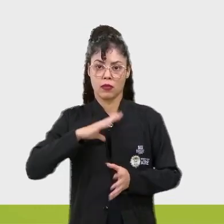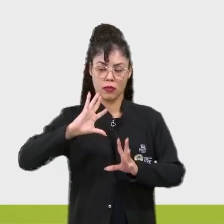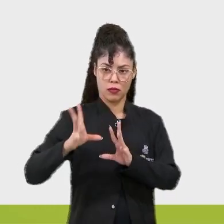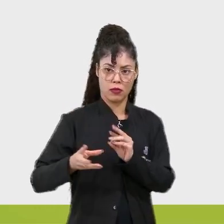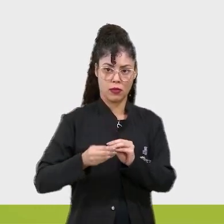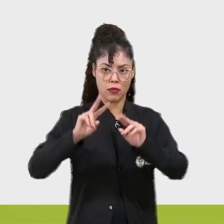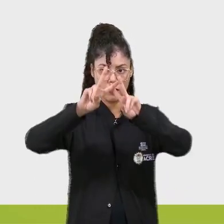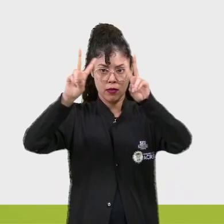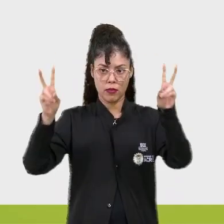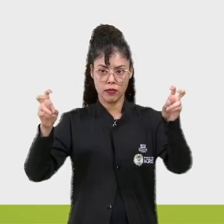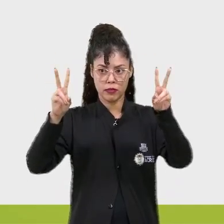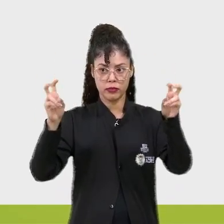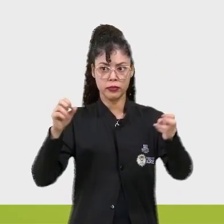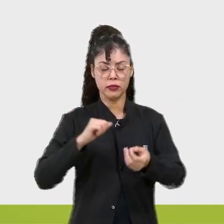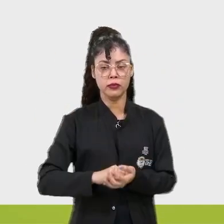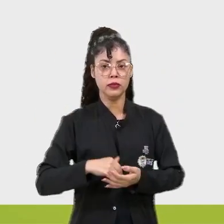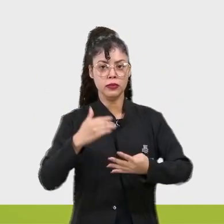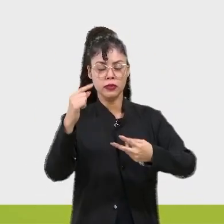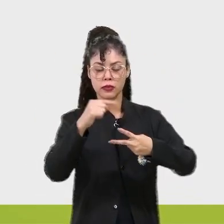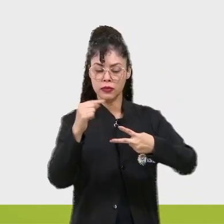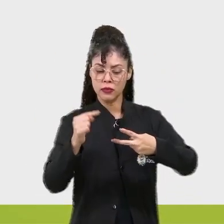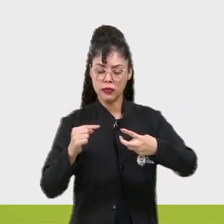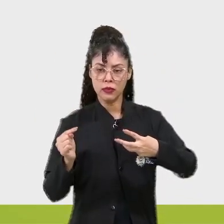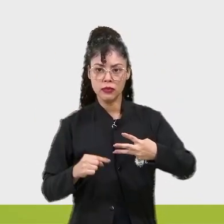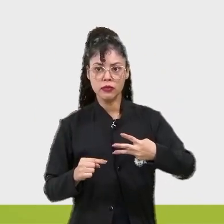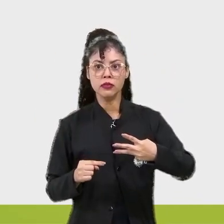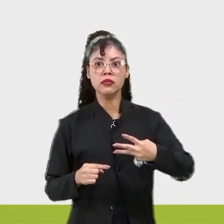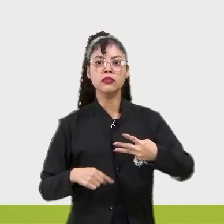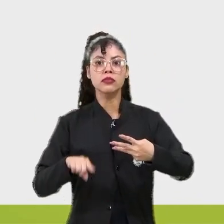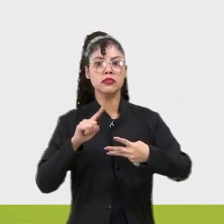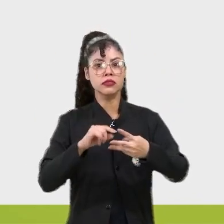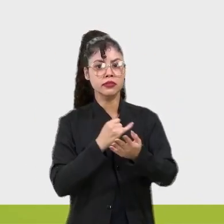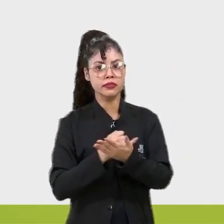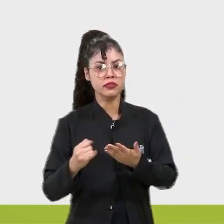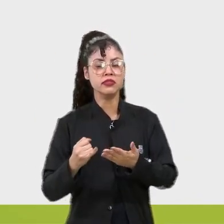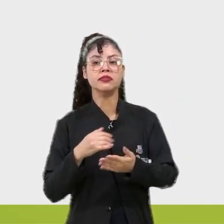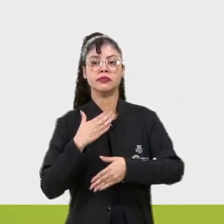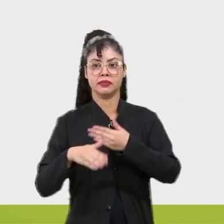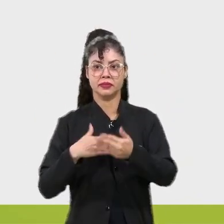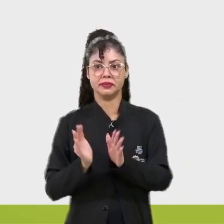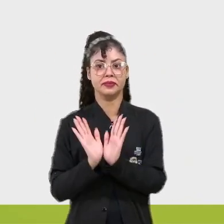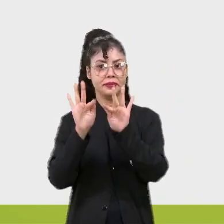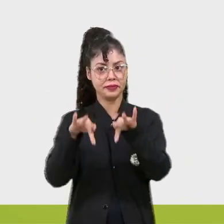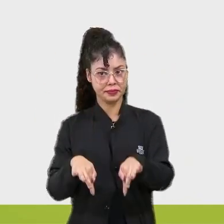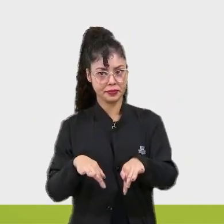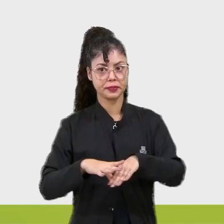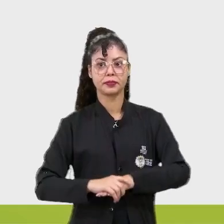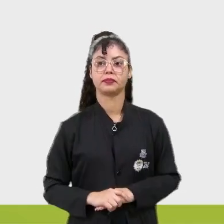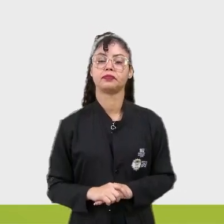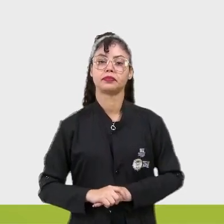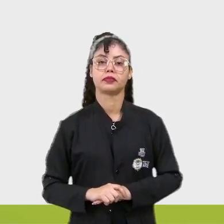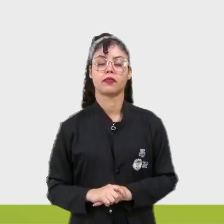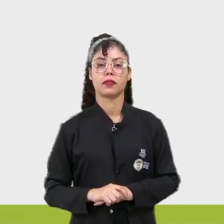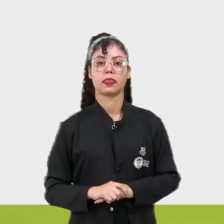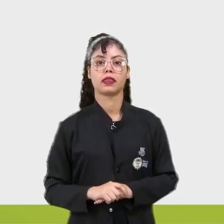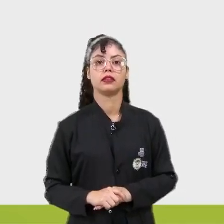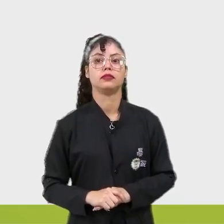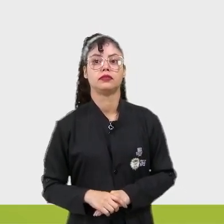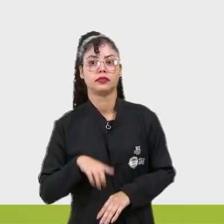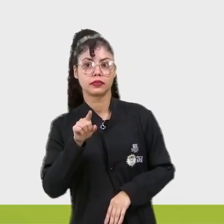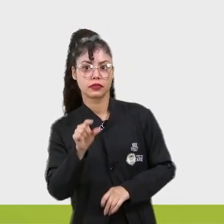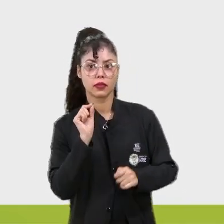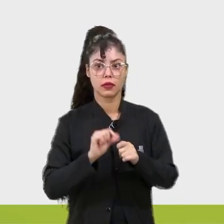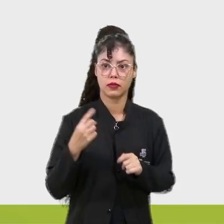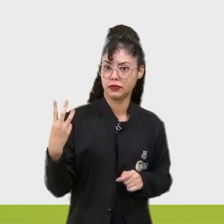do tema, ou seja, eu tenho as 3 partes do texto. Introdução, desenvolvimento e conclusão. Você fez ali